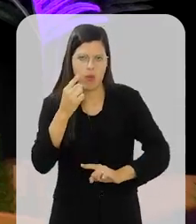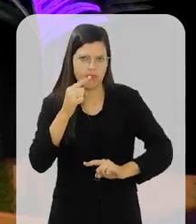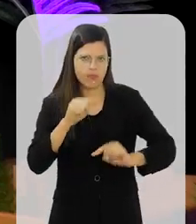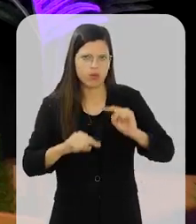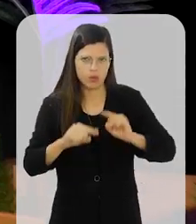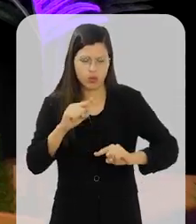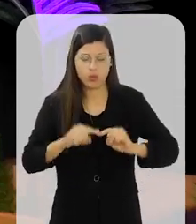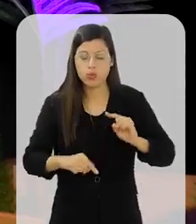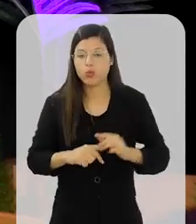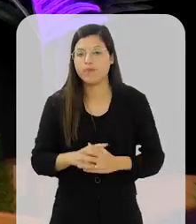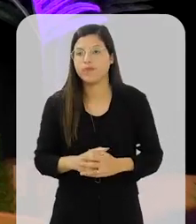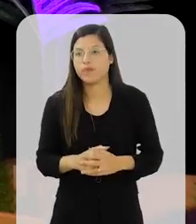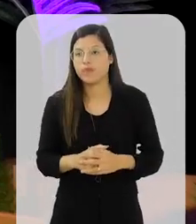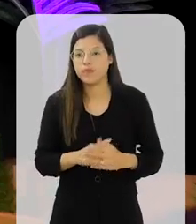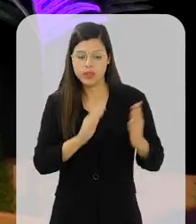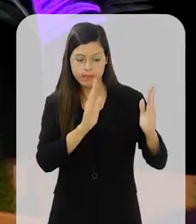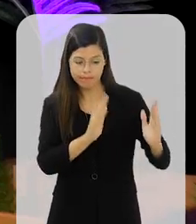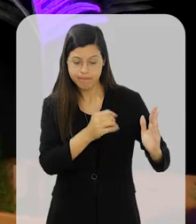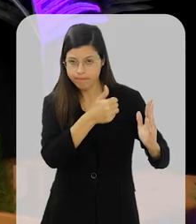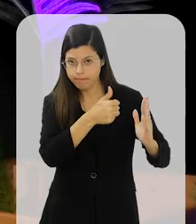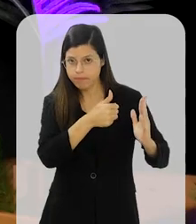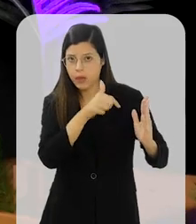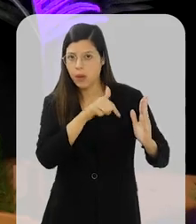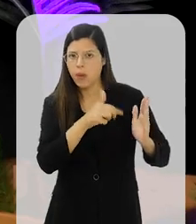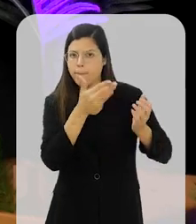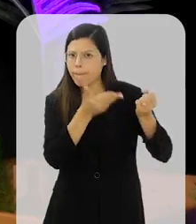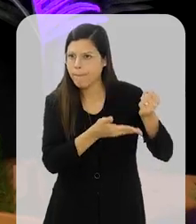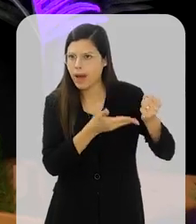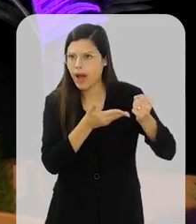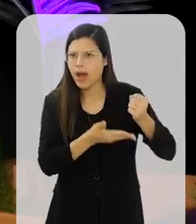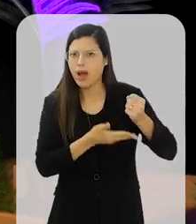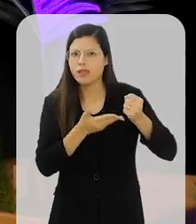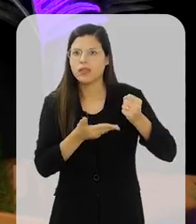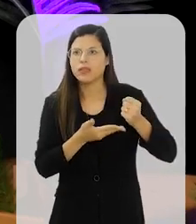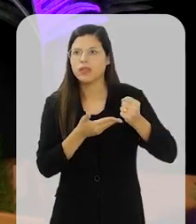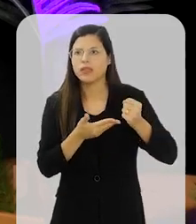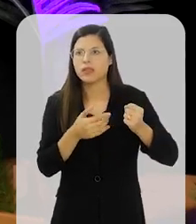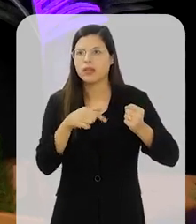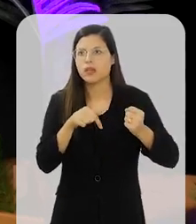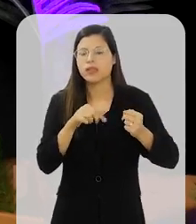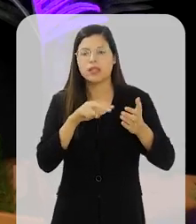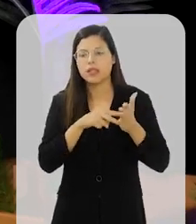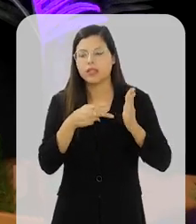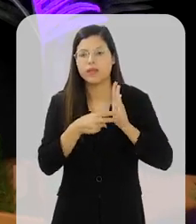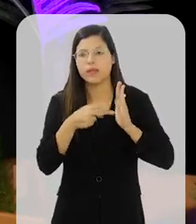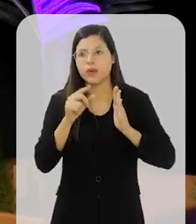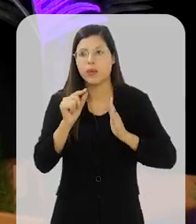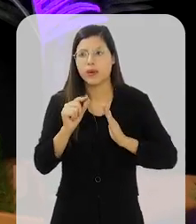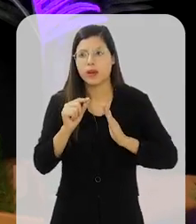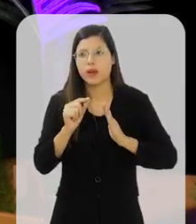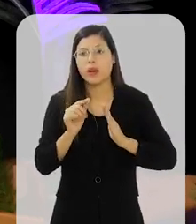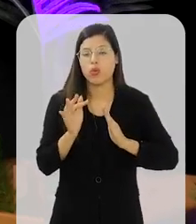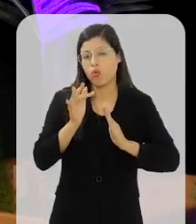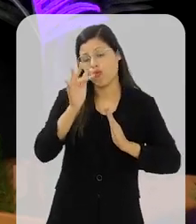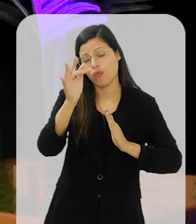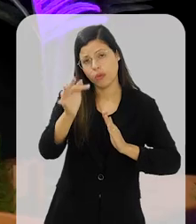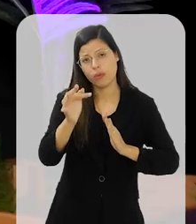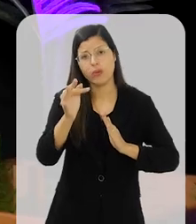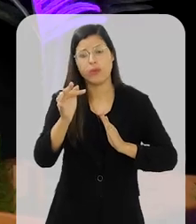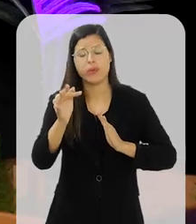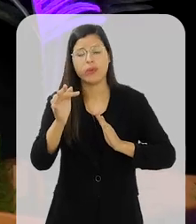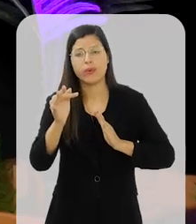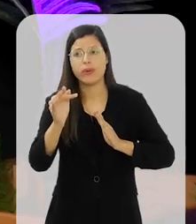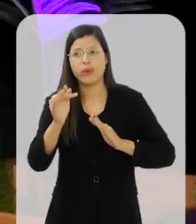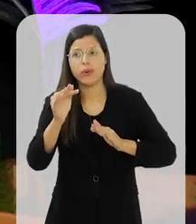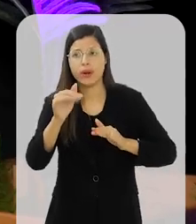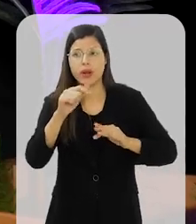produto. Então, assim, no primeiro momento, a gente está na pesquisa básica com um depósito de patente, então significa que a longo